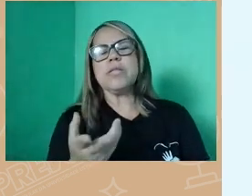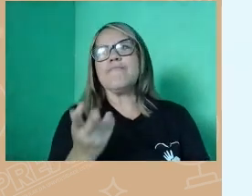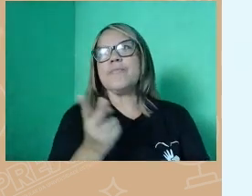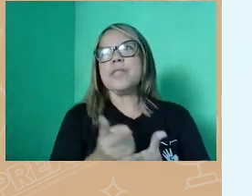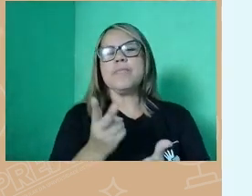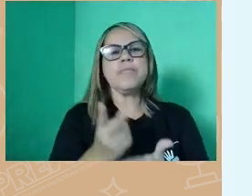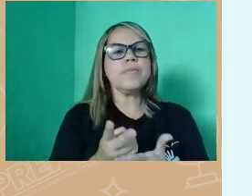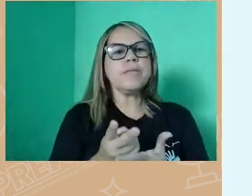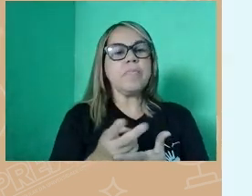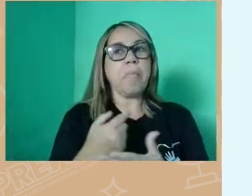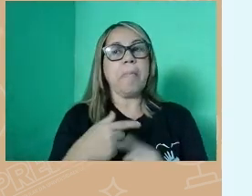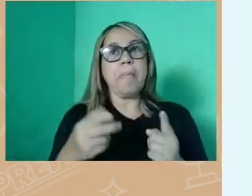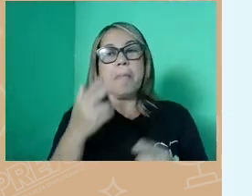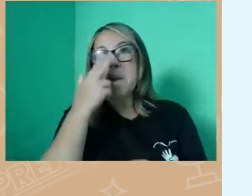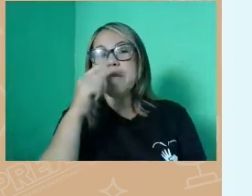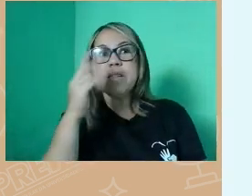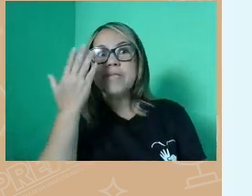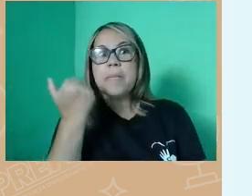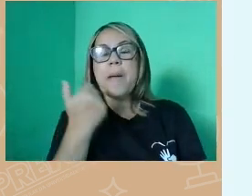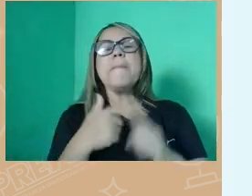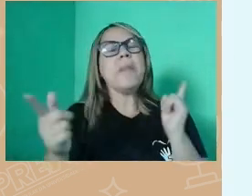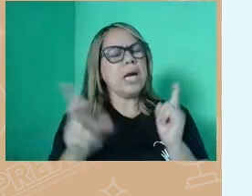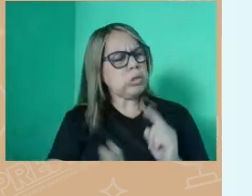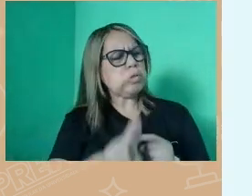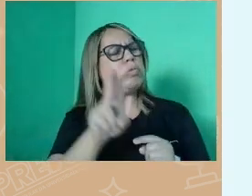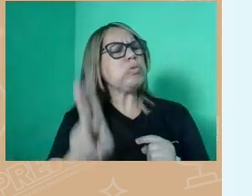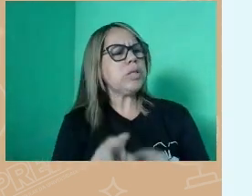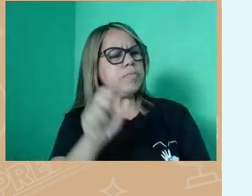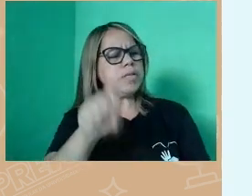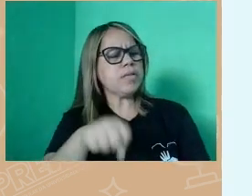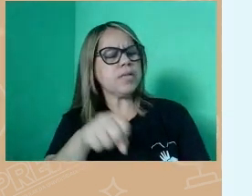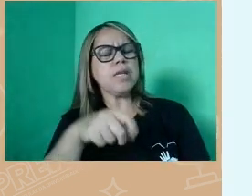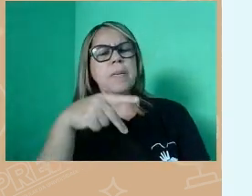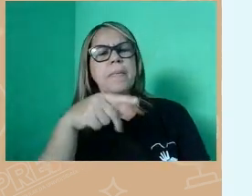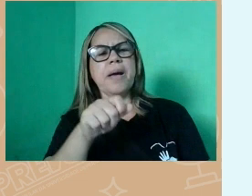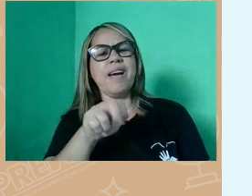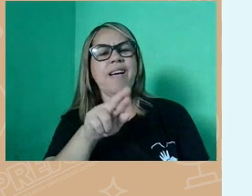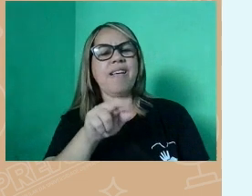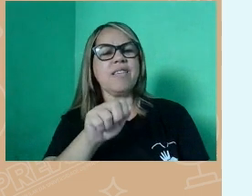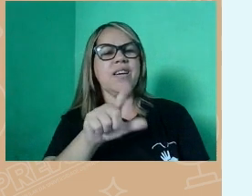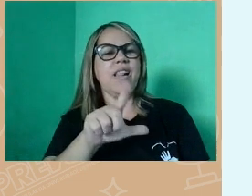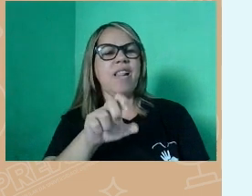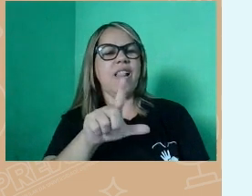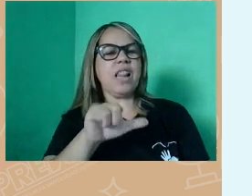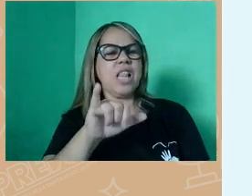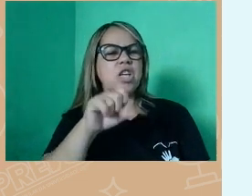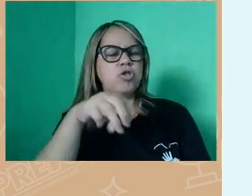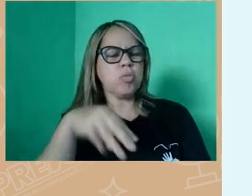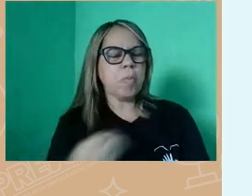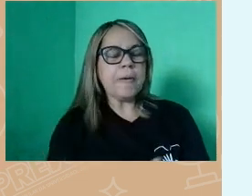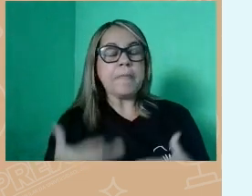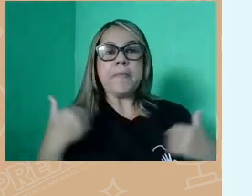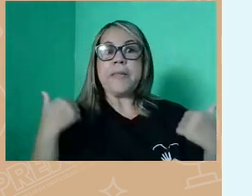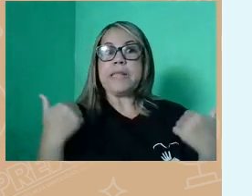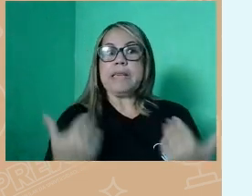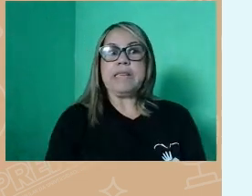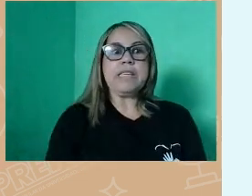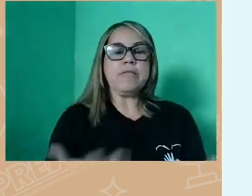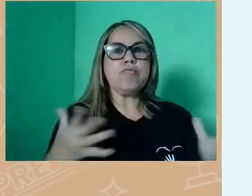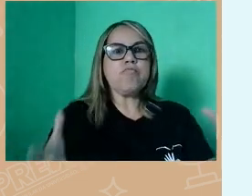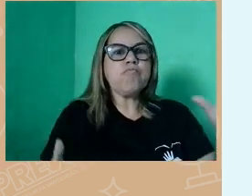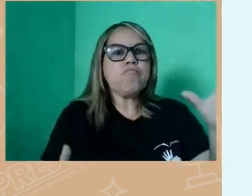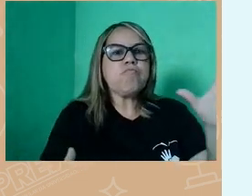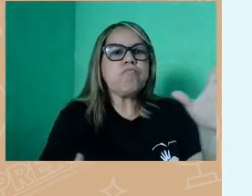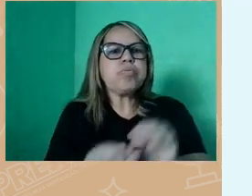sem nos dar conta, mas estamos sempre usando o paralelismo, que, assim, de forma resumida,